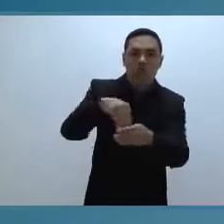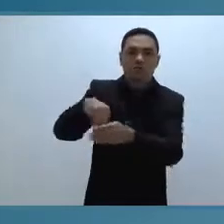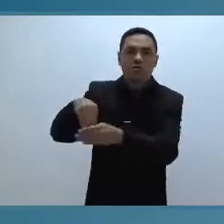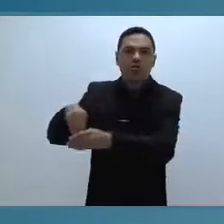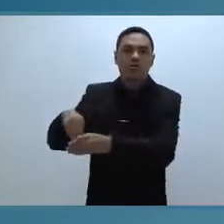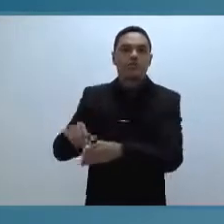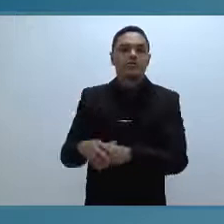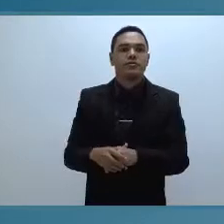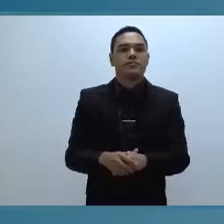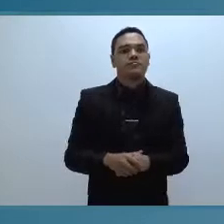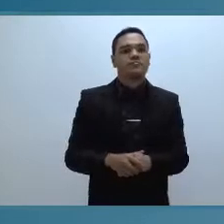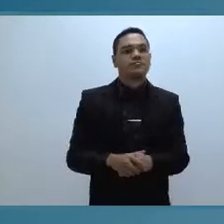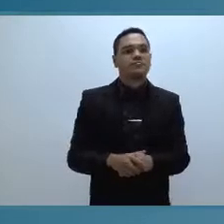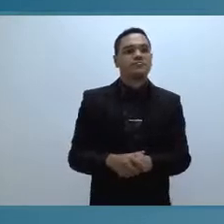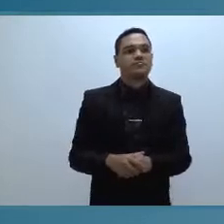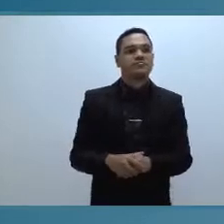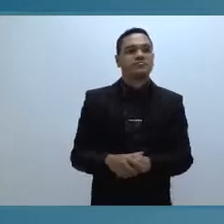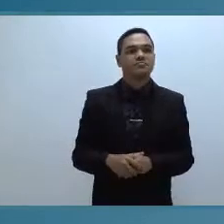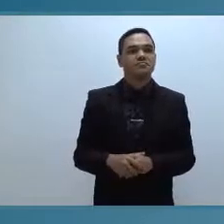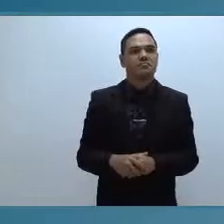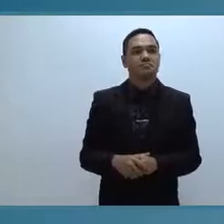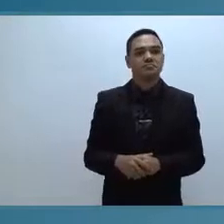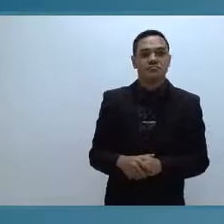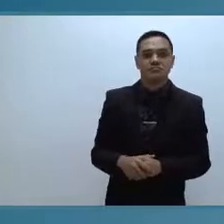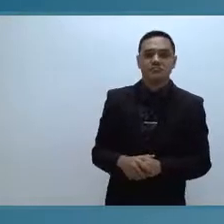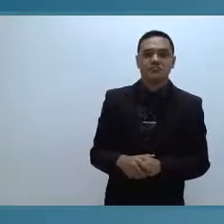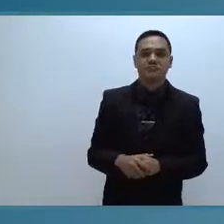Excelência. Pois não, desembargador. Eu quero colocar o